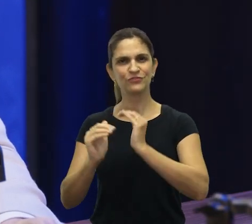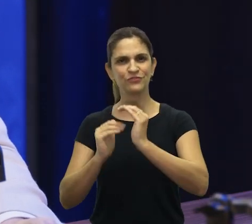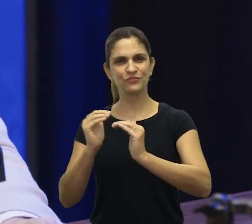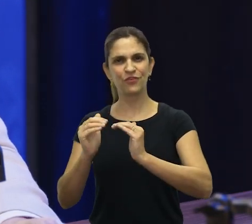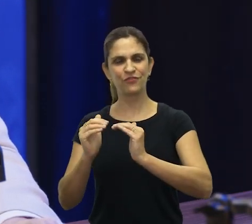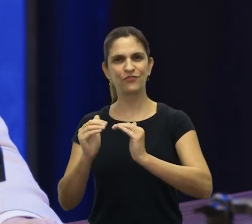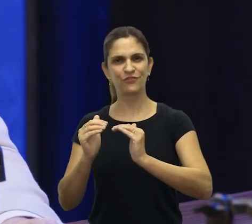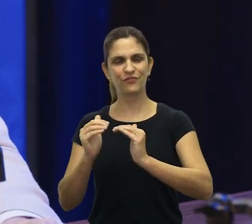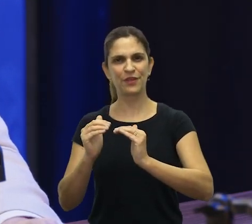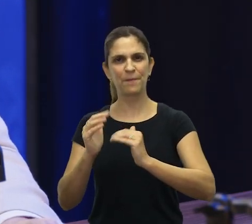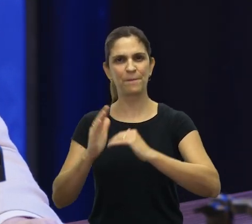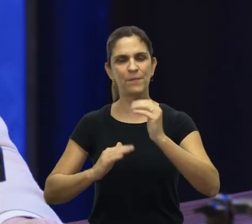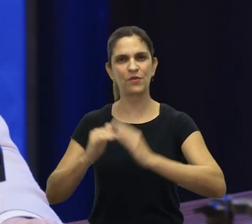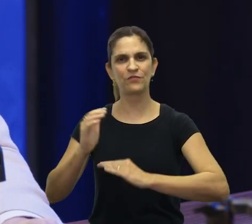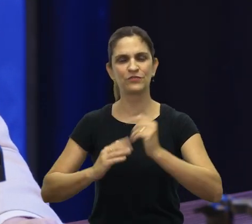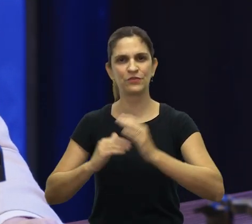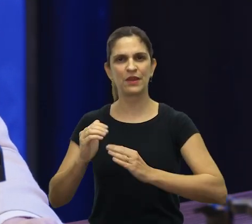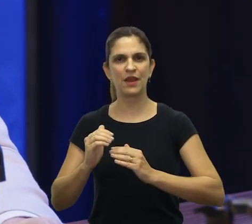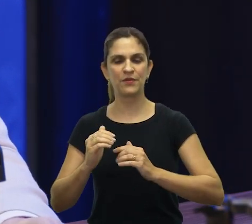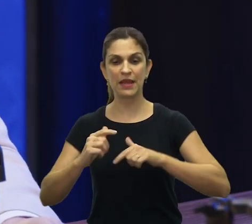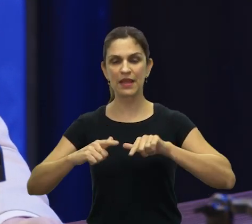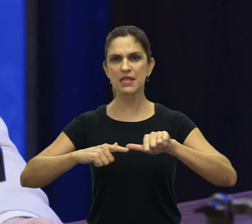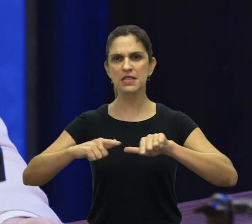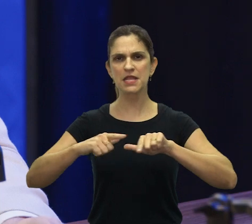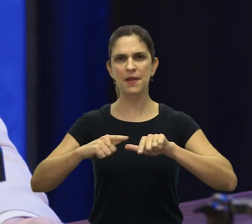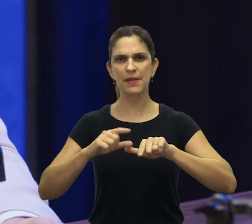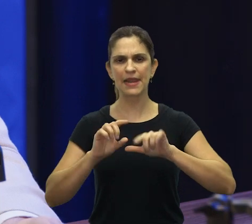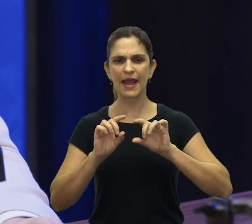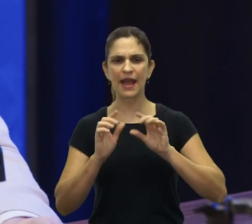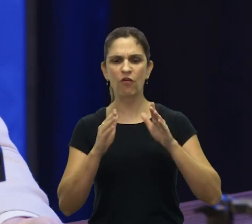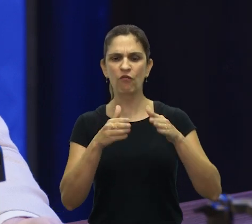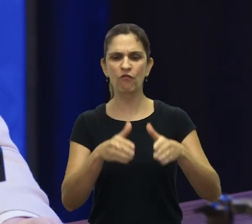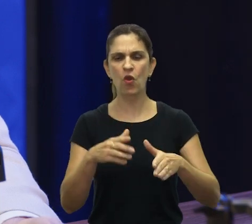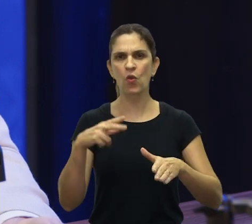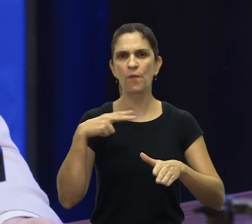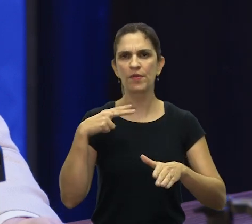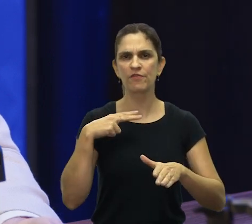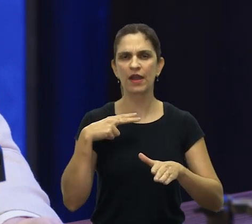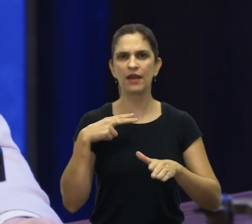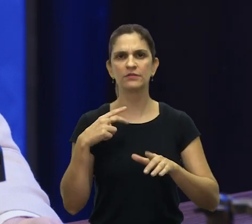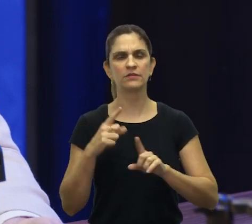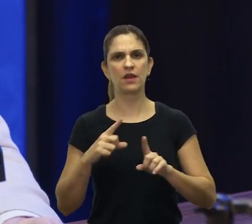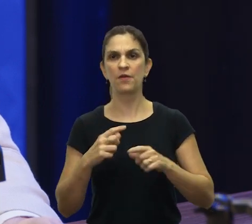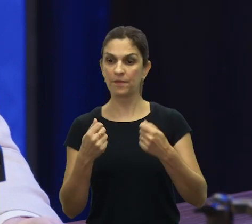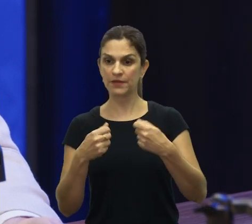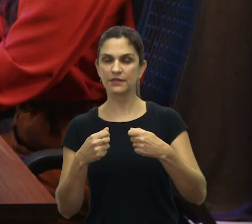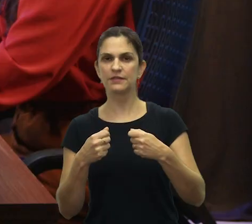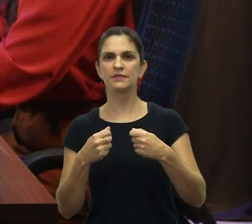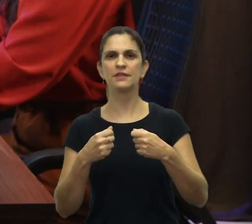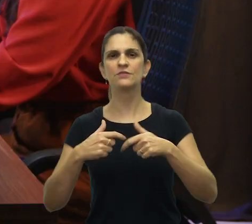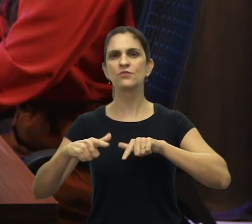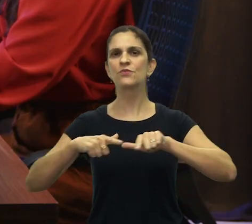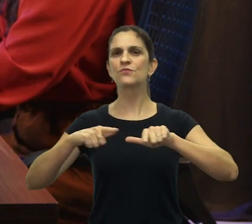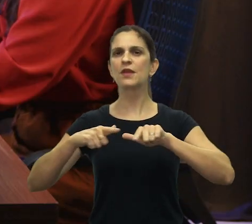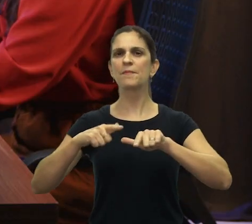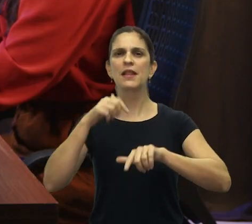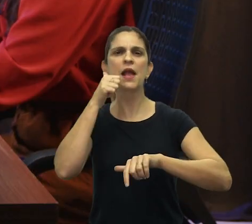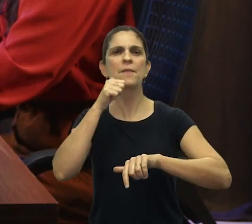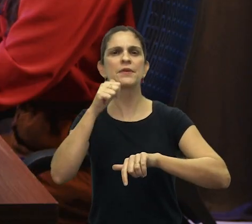minha vida e trabalhar só para o privado. Eu falei, eu preciso trabalhar para as mulheres que mais precisam, porque